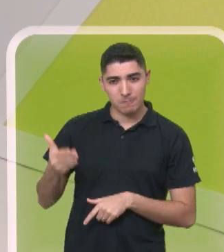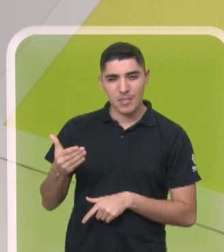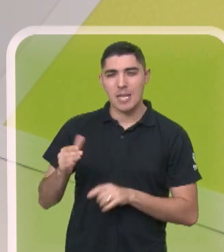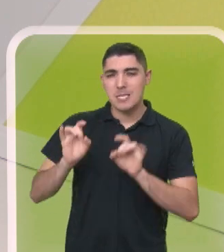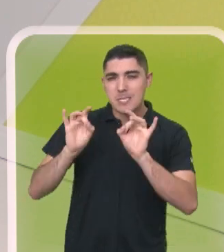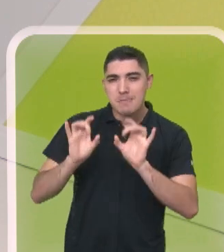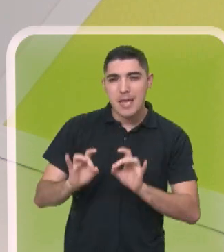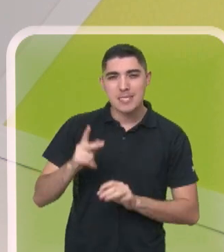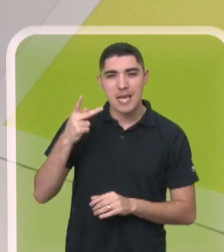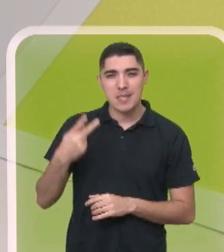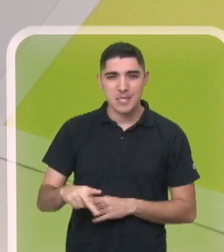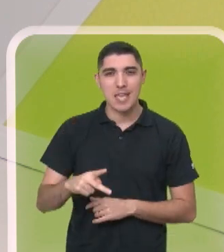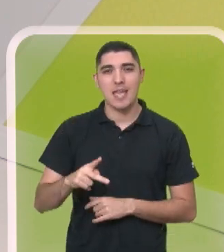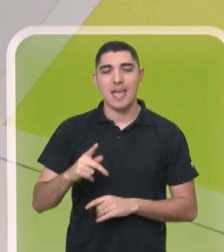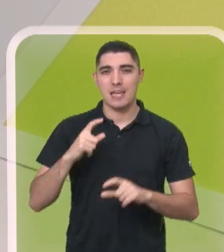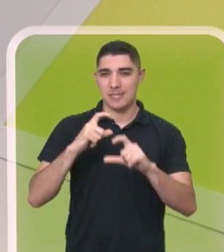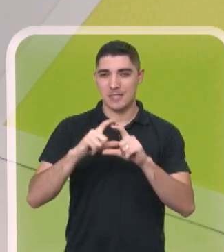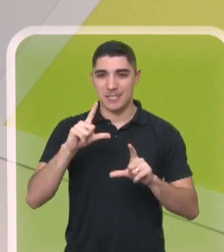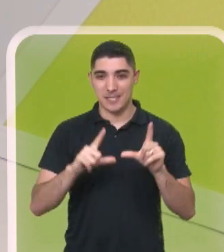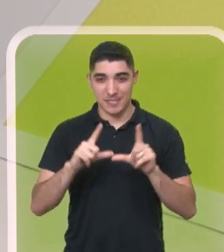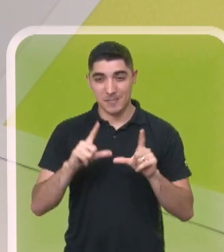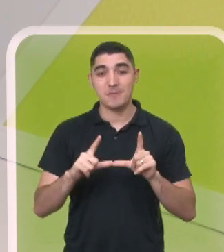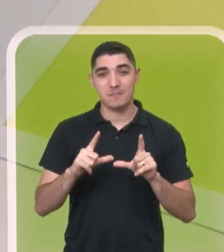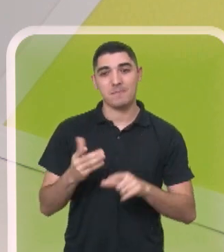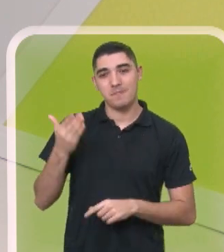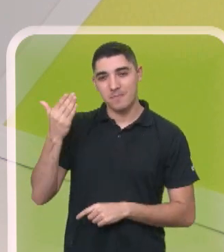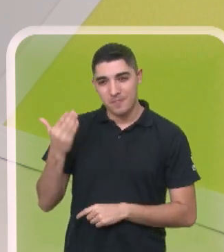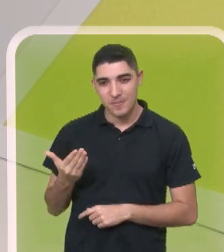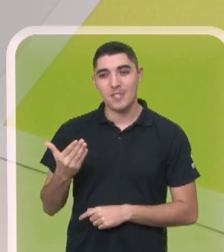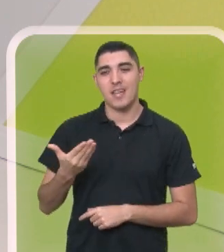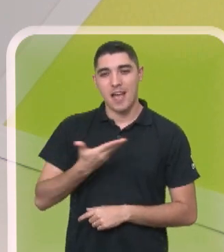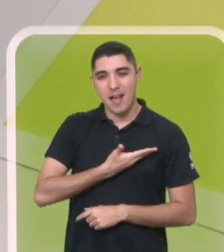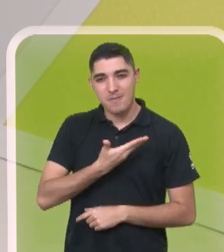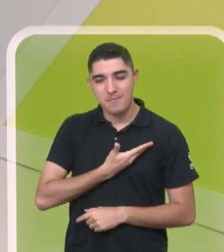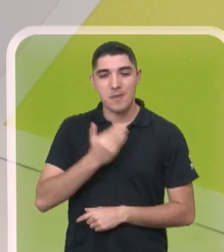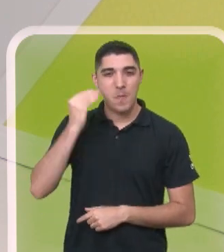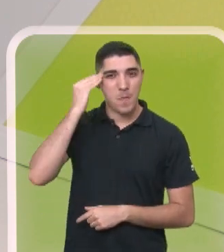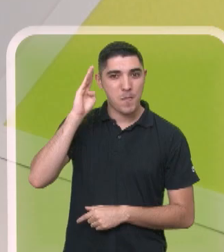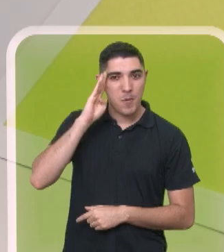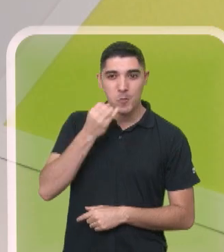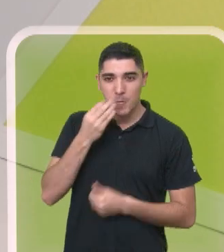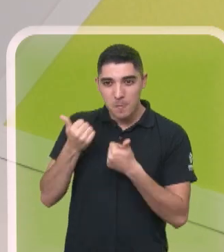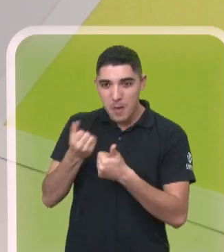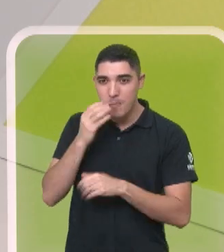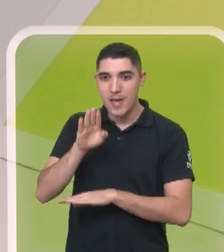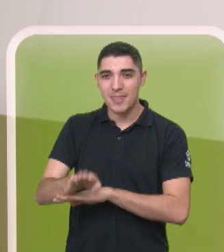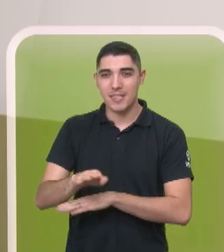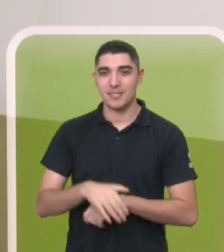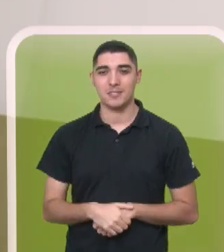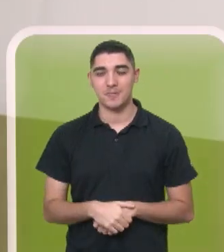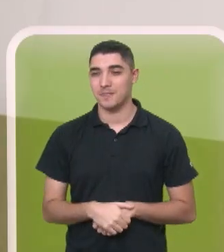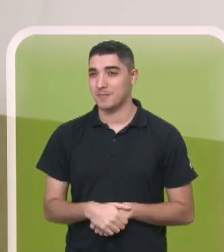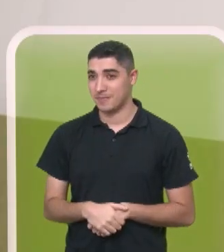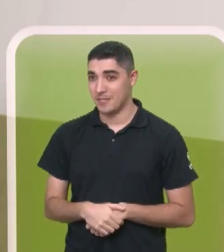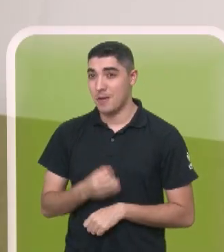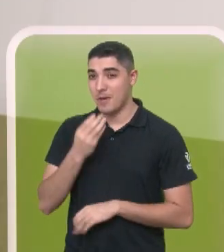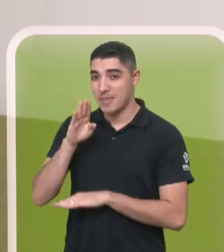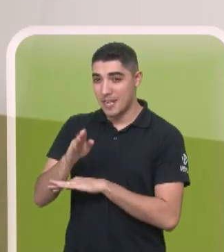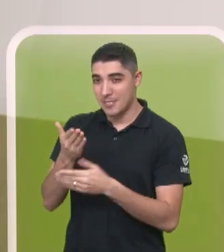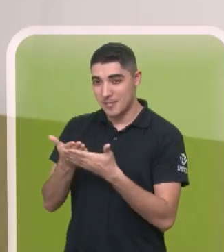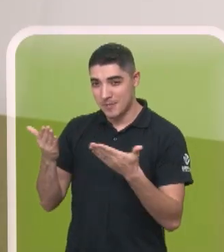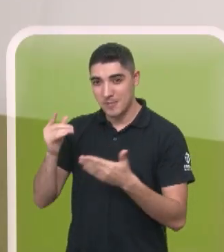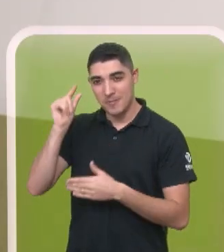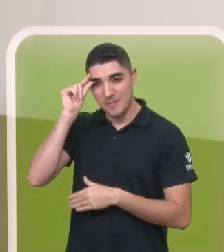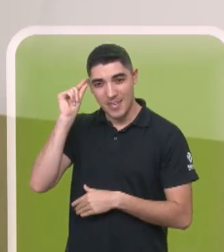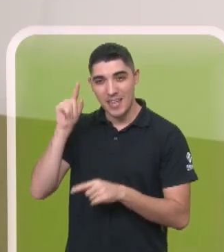queridão aqui da galera da nossa TV Câmara de São José dos Campos, o nosso querido Bruno Castilho. Tudo bem, Brunão? Boa tarde. Boa tarde, Vieira. Boa